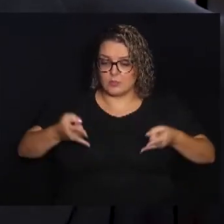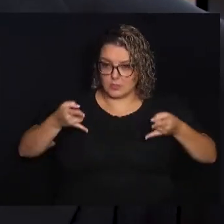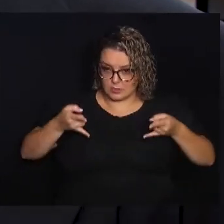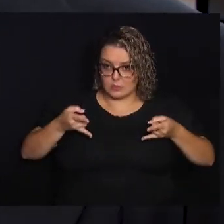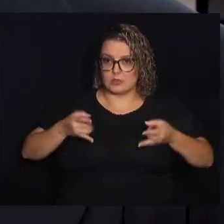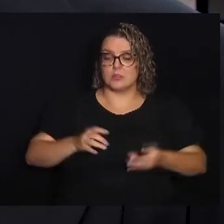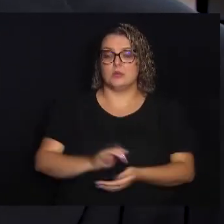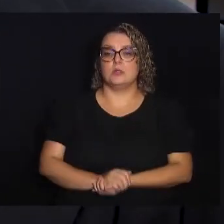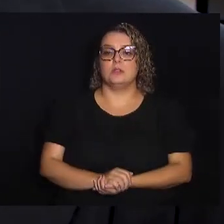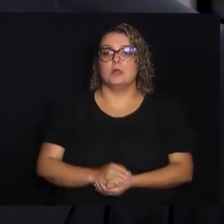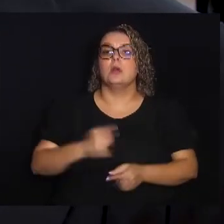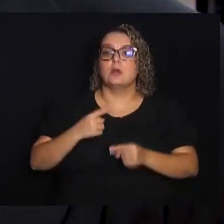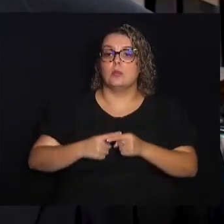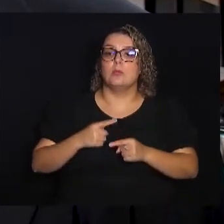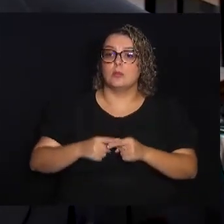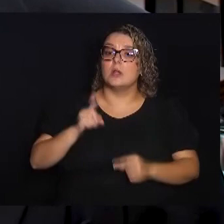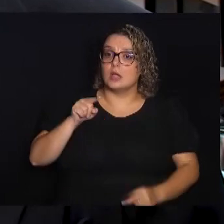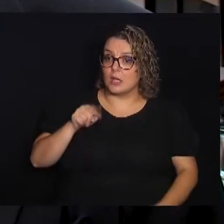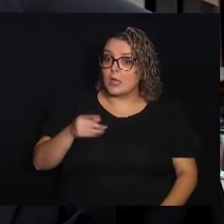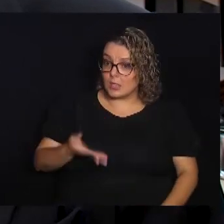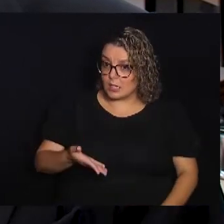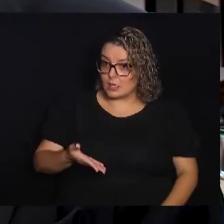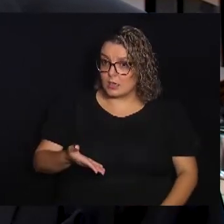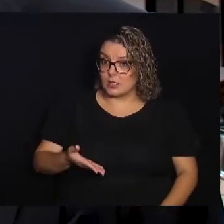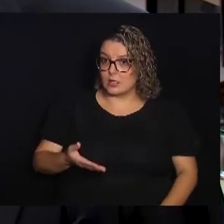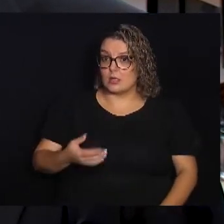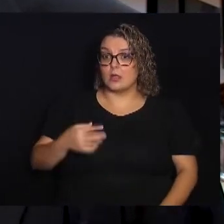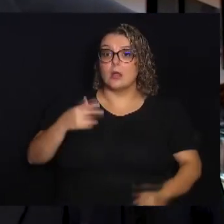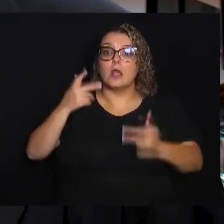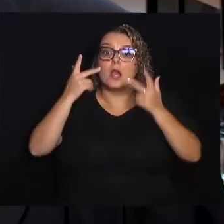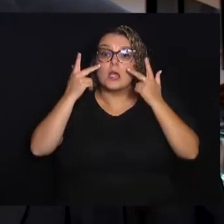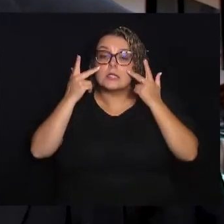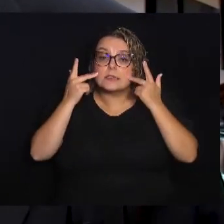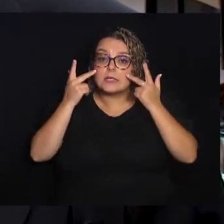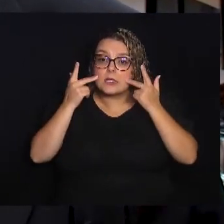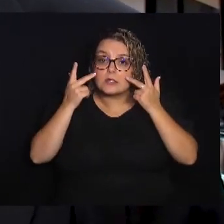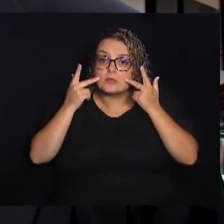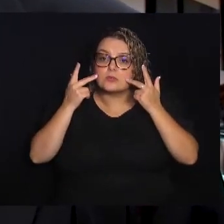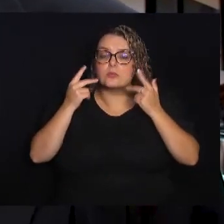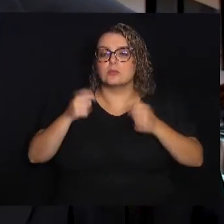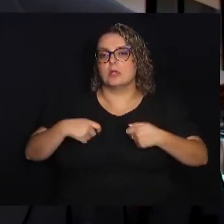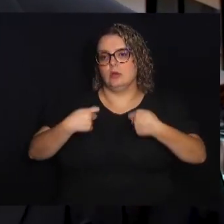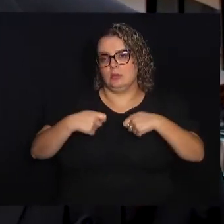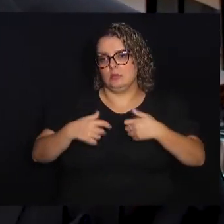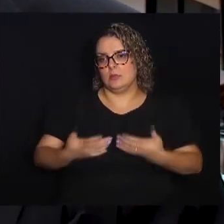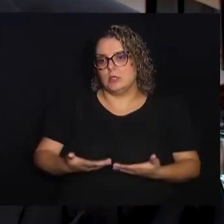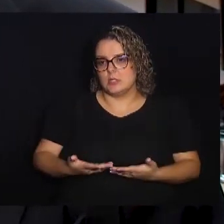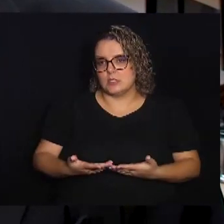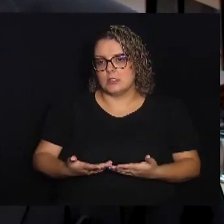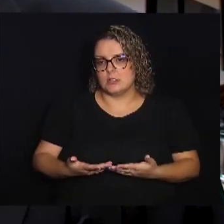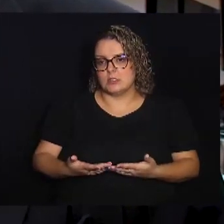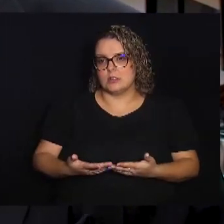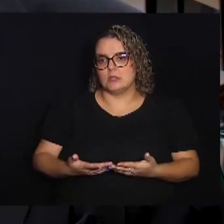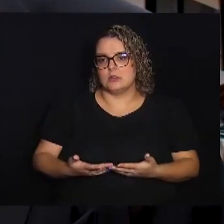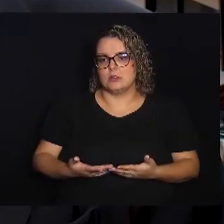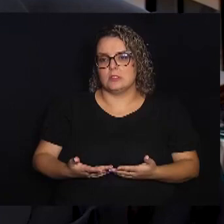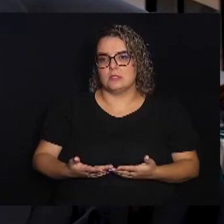retirada desses absorventes. Porque essa é uma condição natural que ela